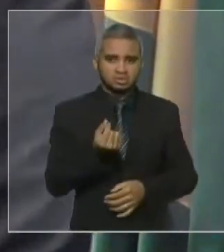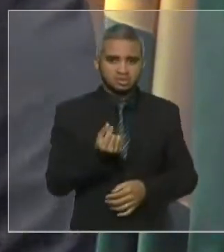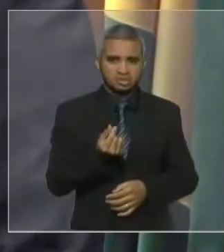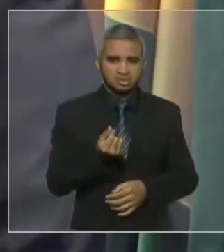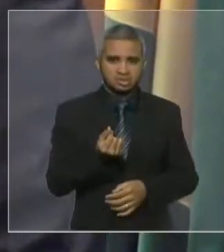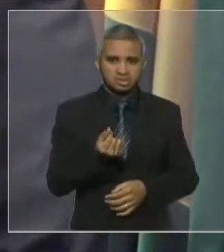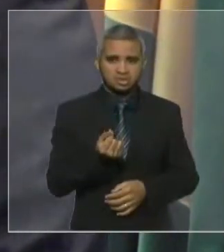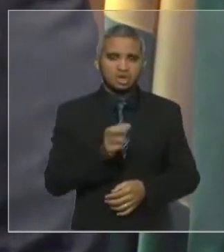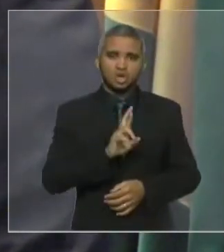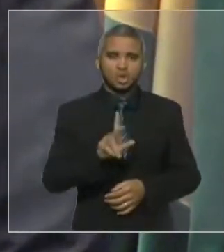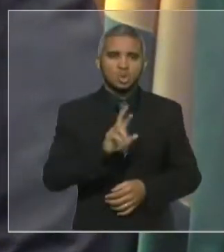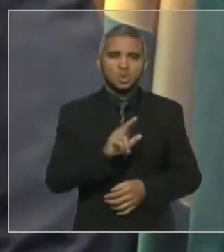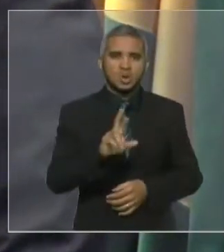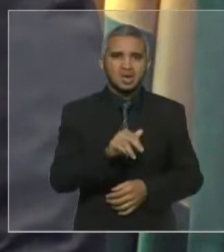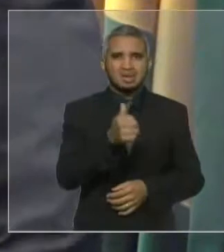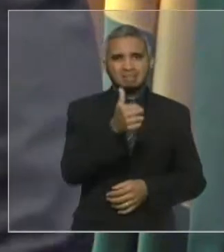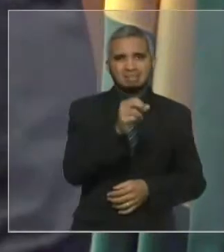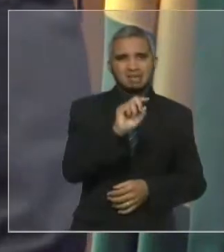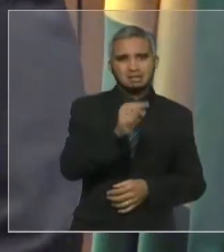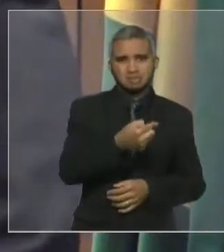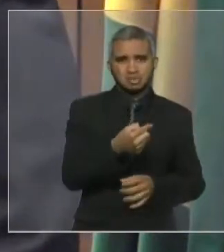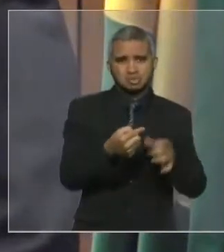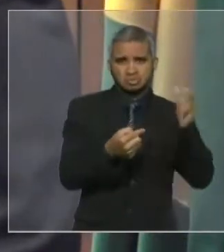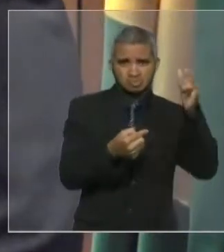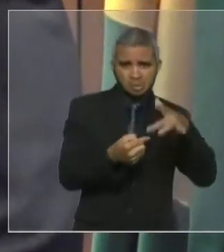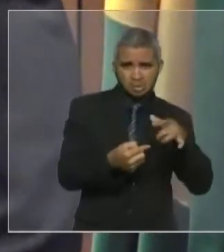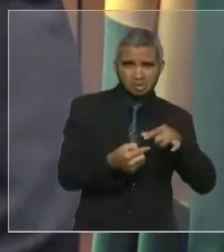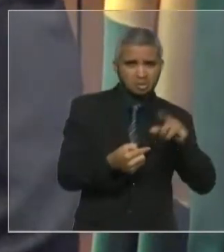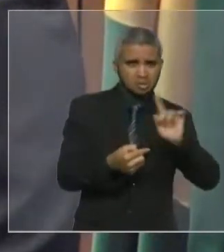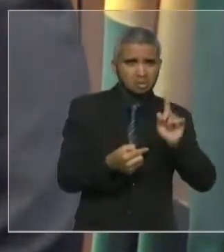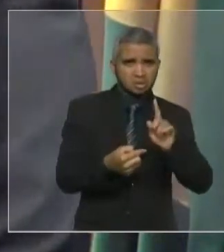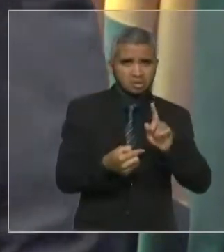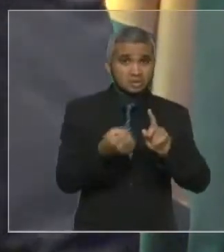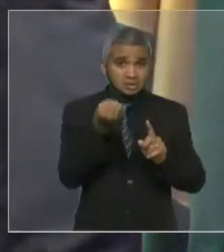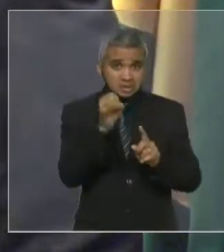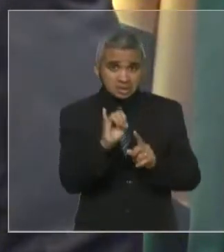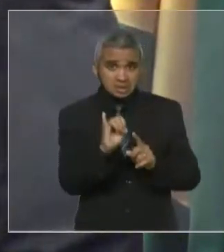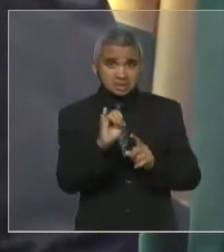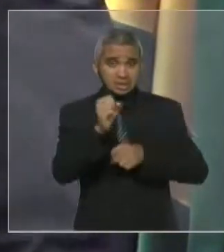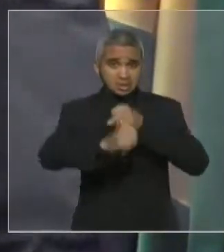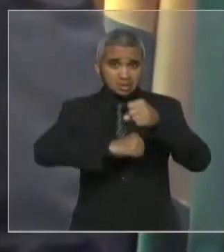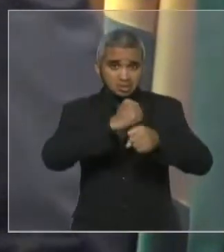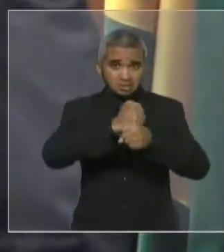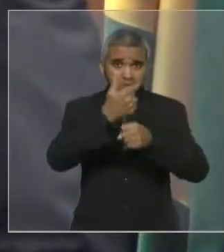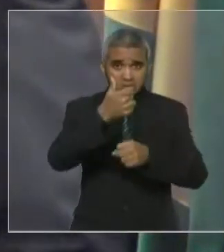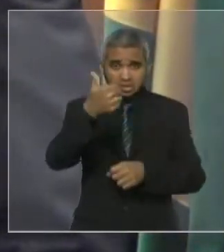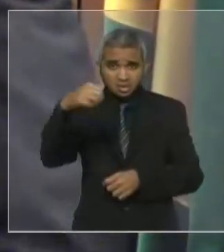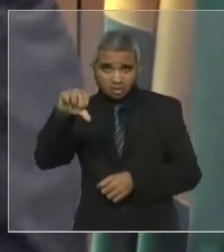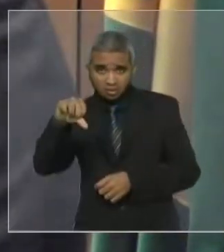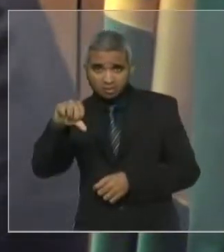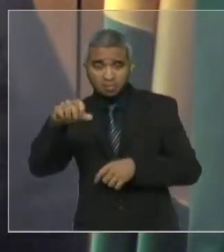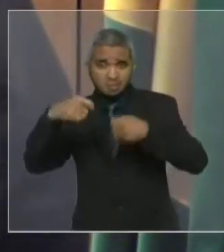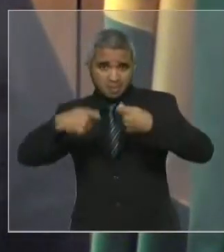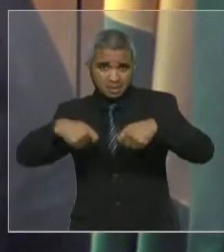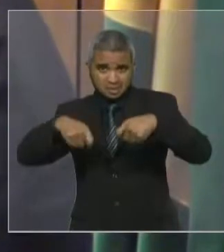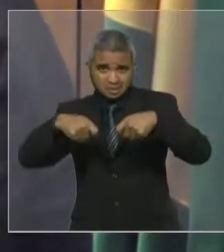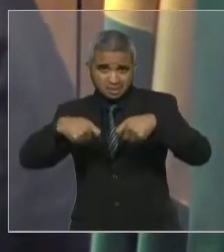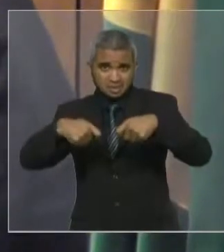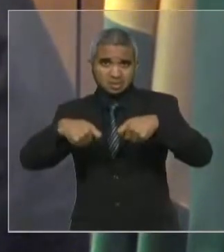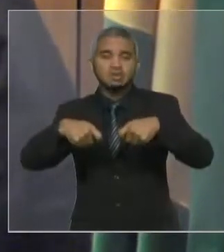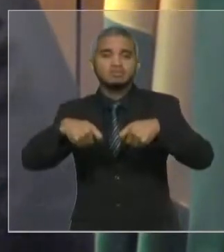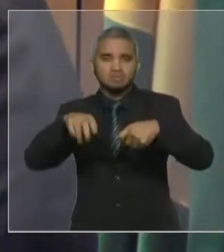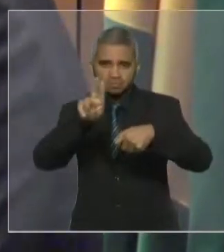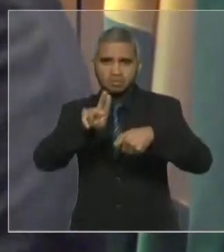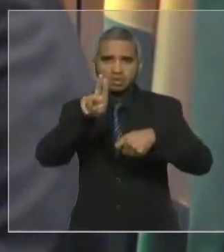necessariamente o valor de 10 mil. Se não for necessário, não será utilizado nada. Se for necessário, será utilizado o